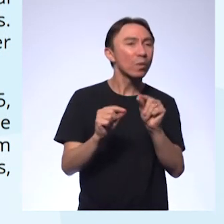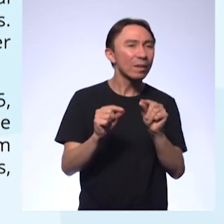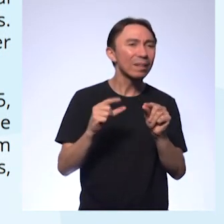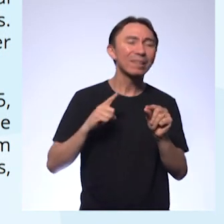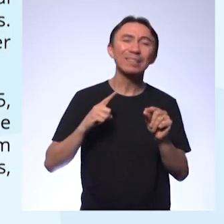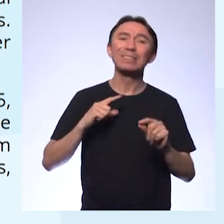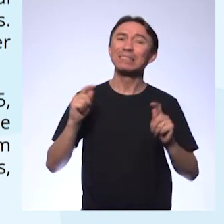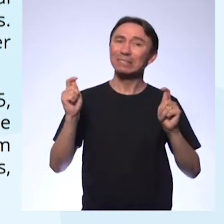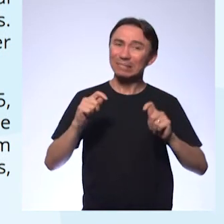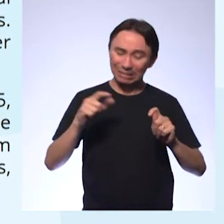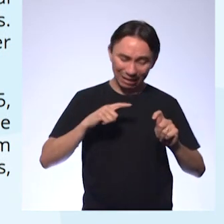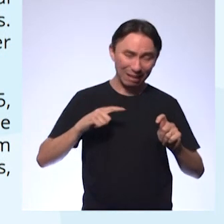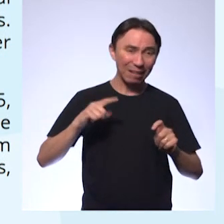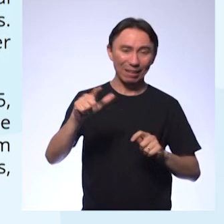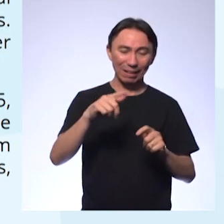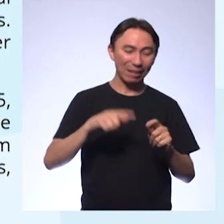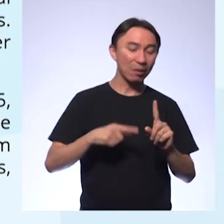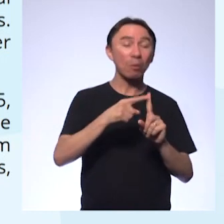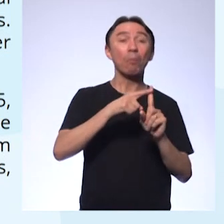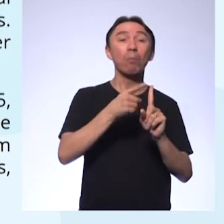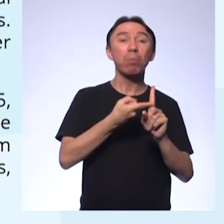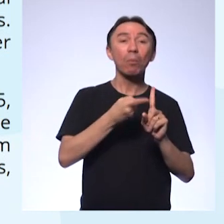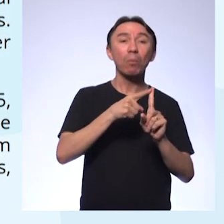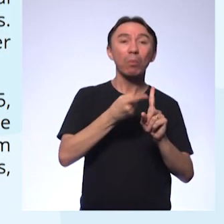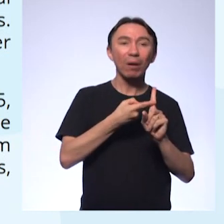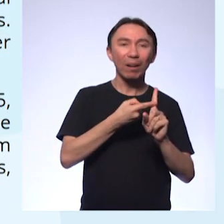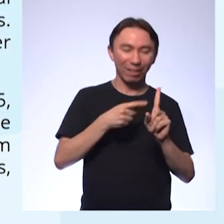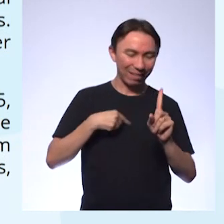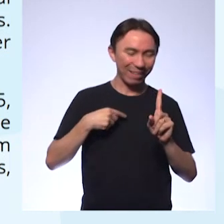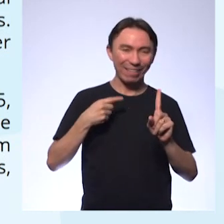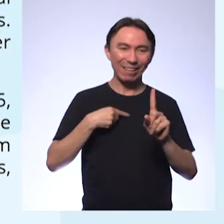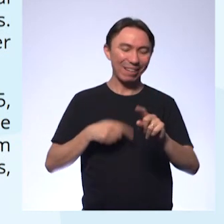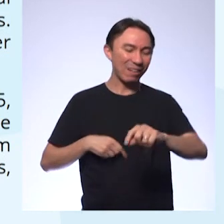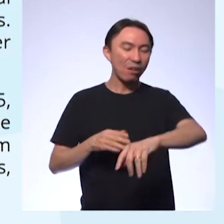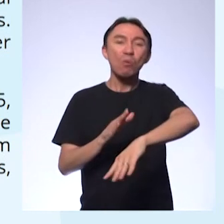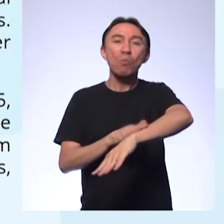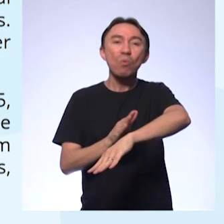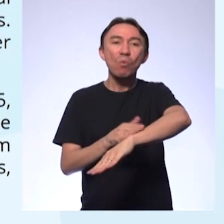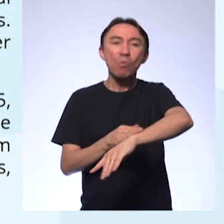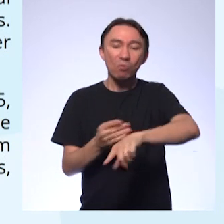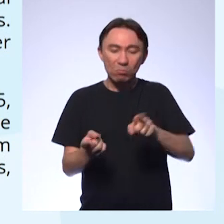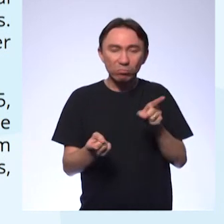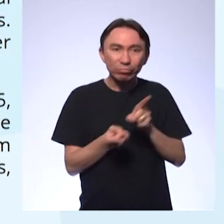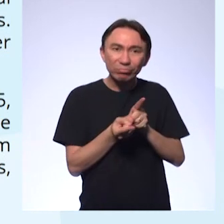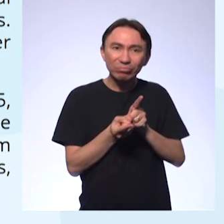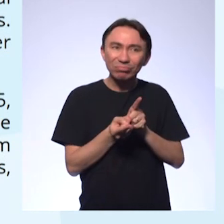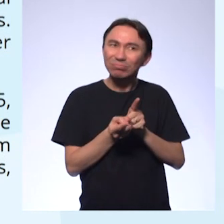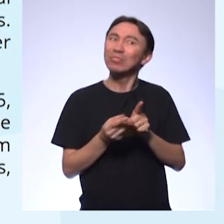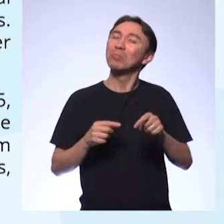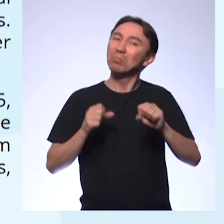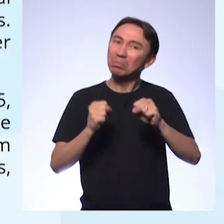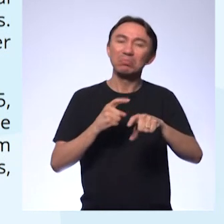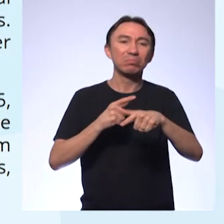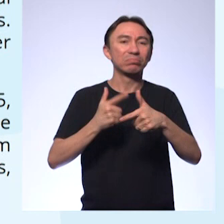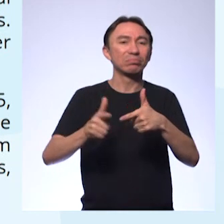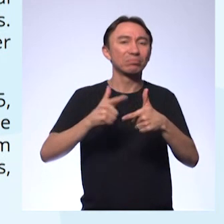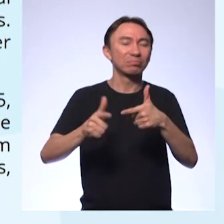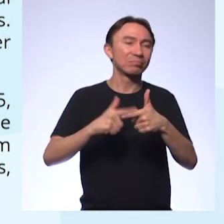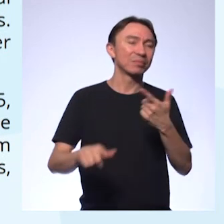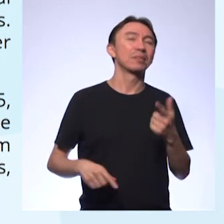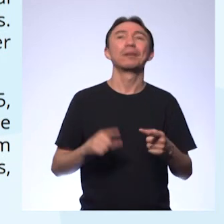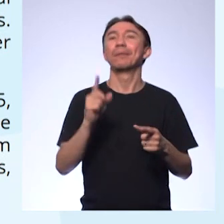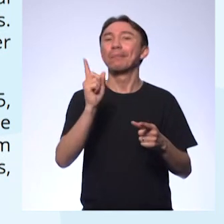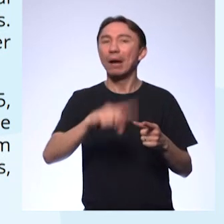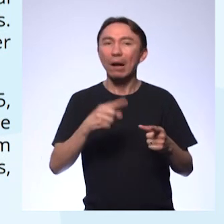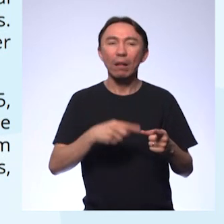causava malformação dos braços, das pernas, ficava mais curto. E que também tinha outras consequências em relação ao feto, em relação ao problema